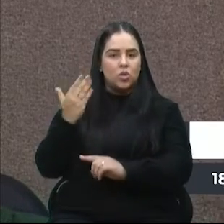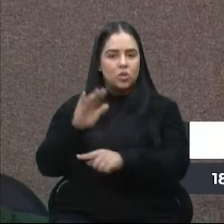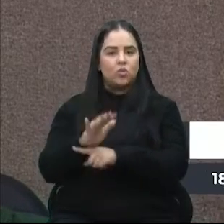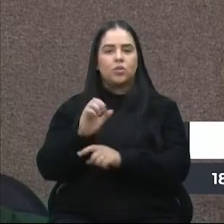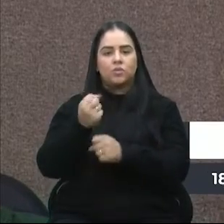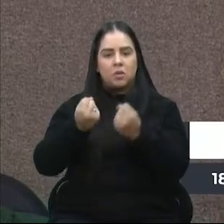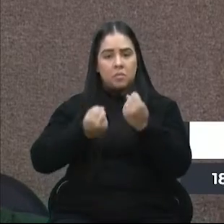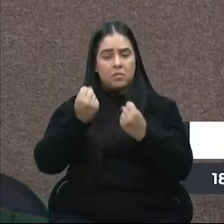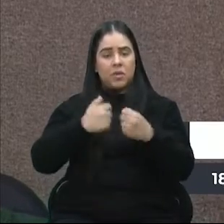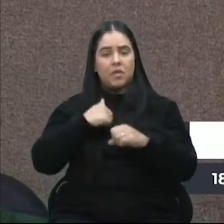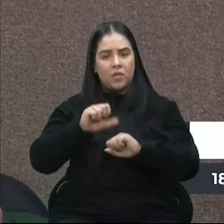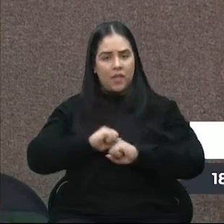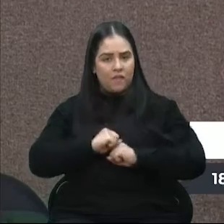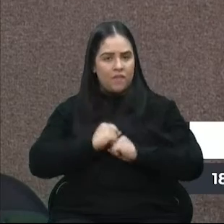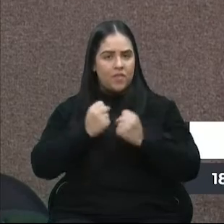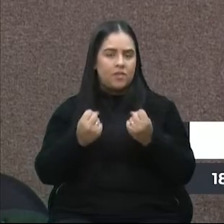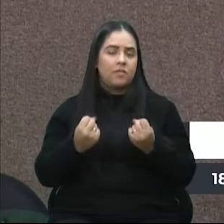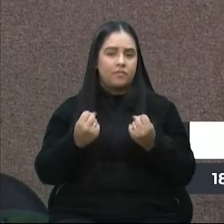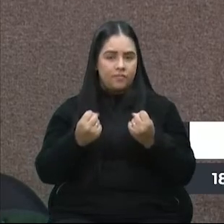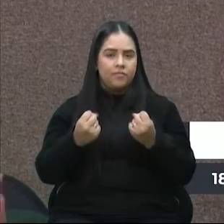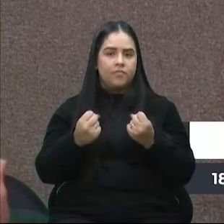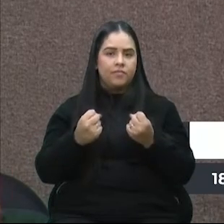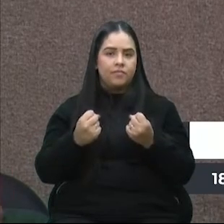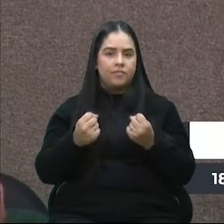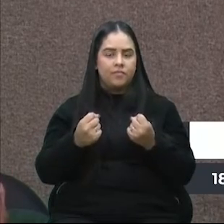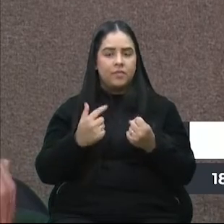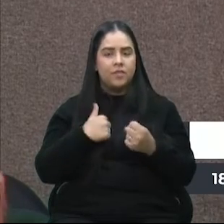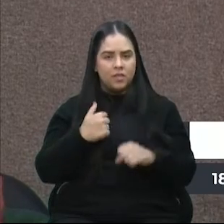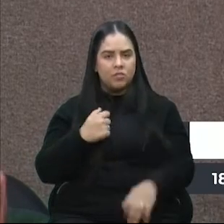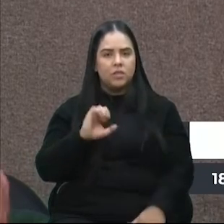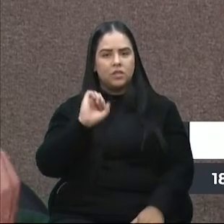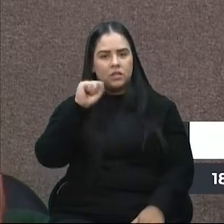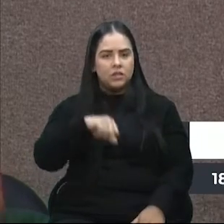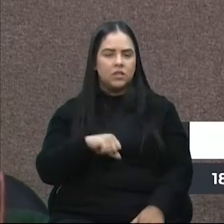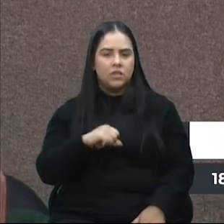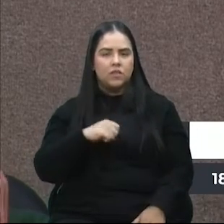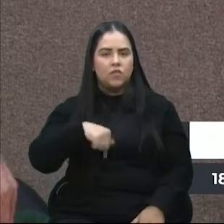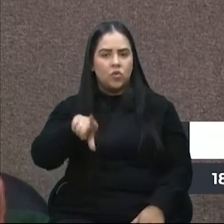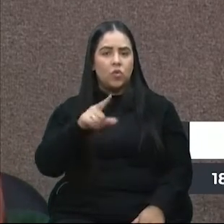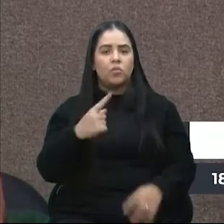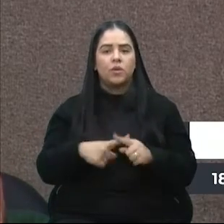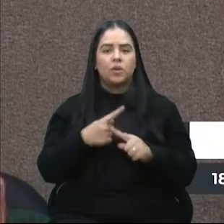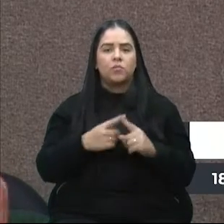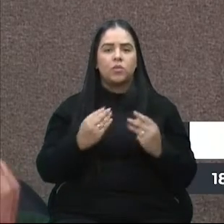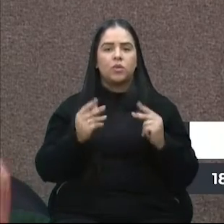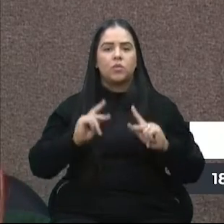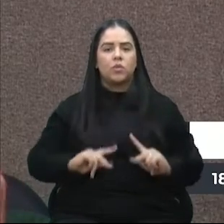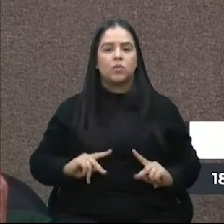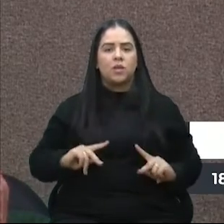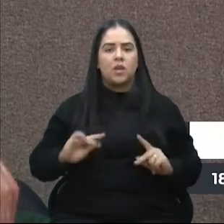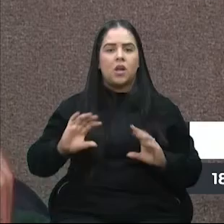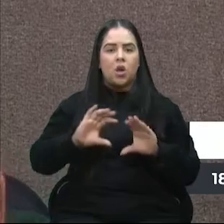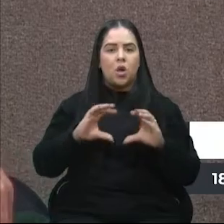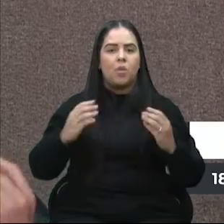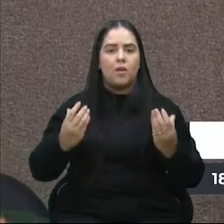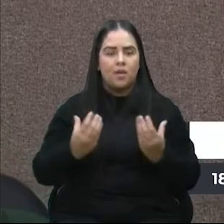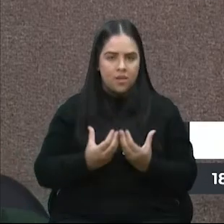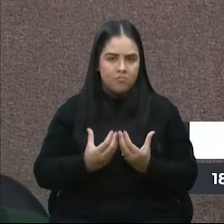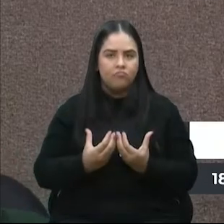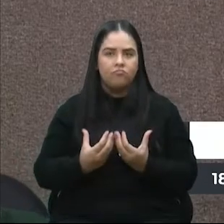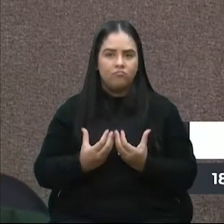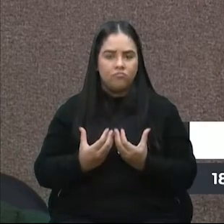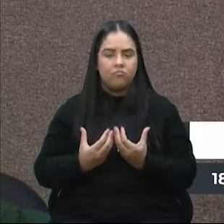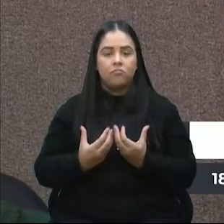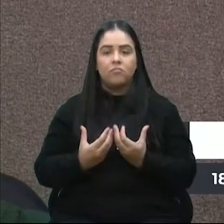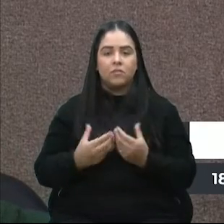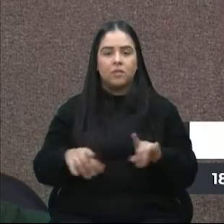defendo. E é visto e é claro que muitas pessoas na nossa comunidade,